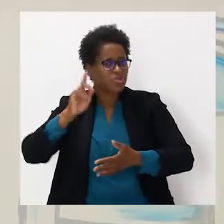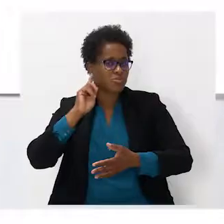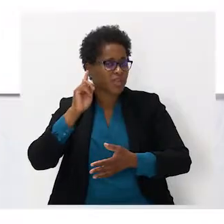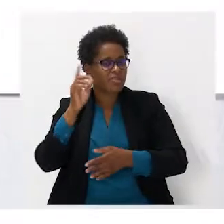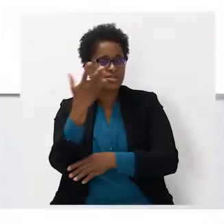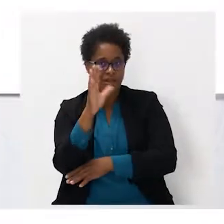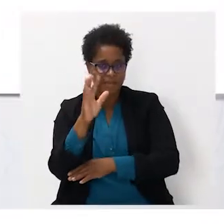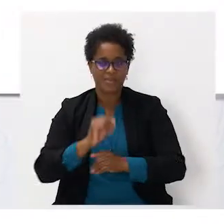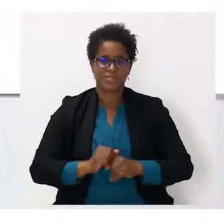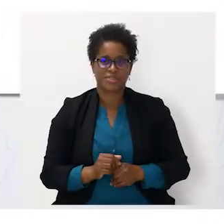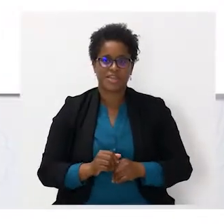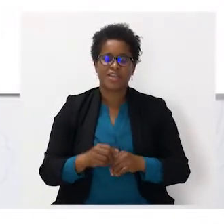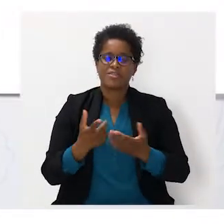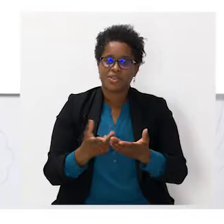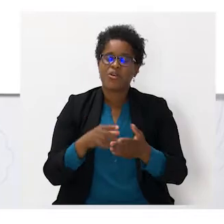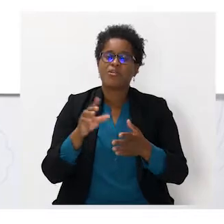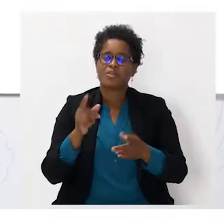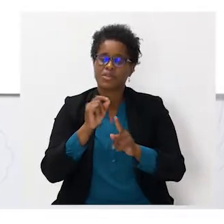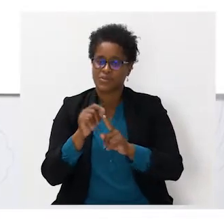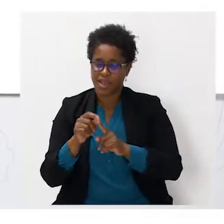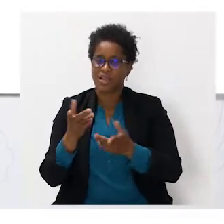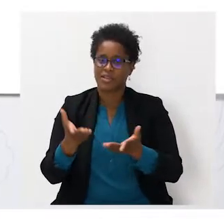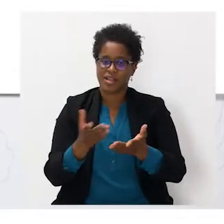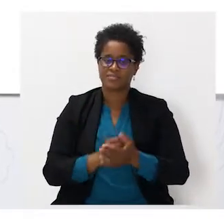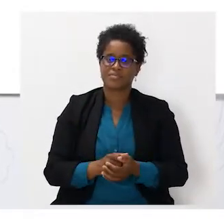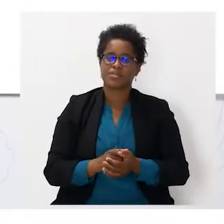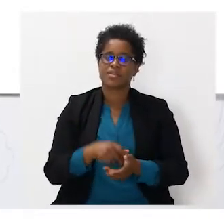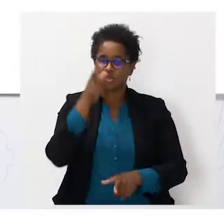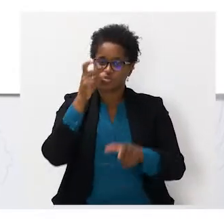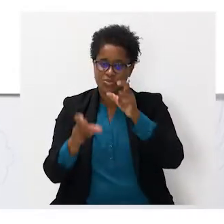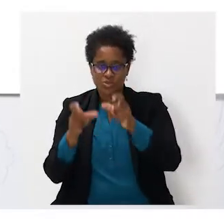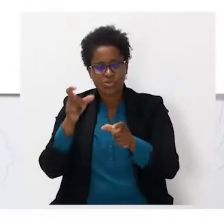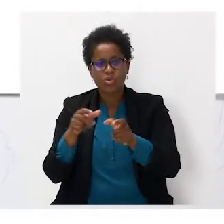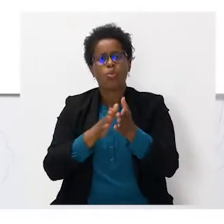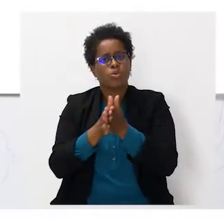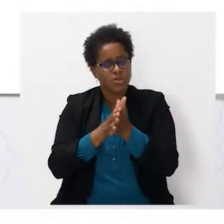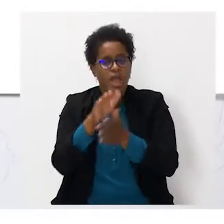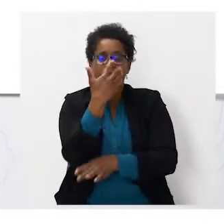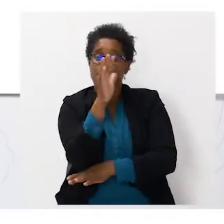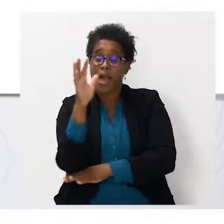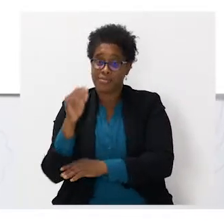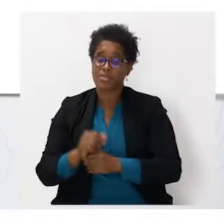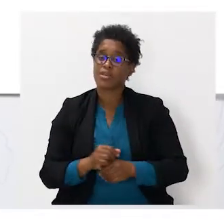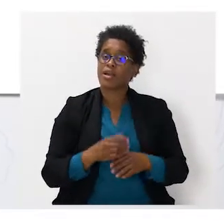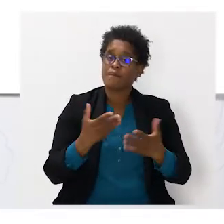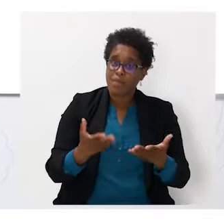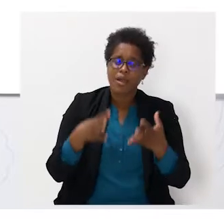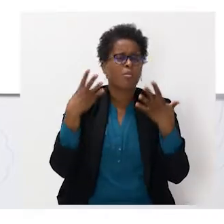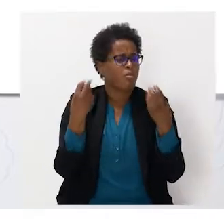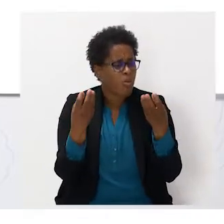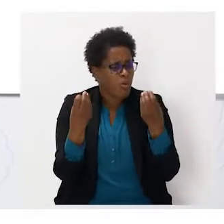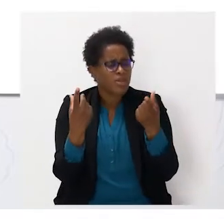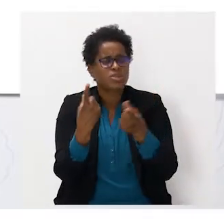das plantas. Vamos identificar. O ser humano utiliza as plantas para